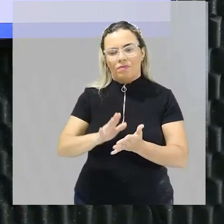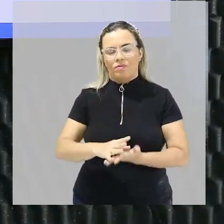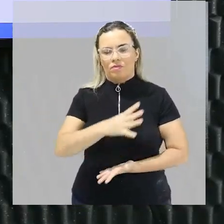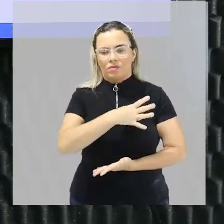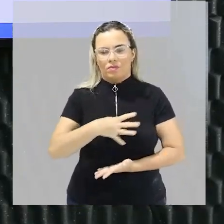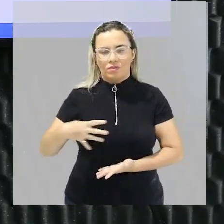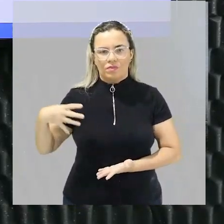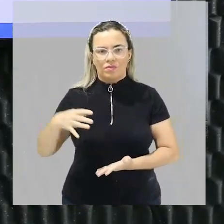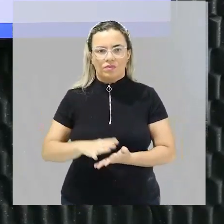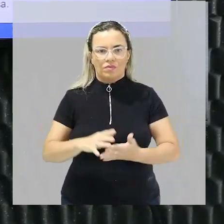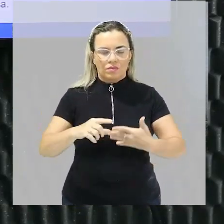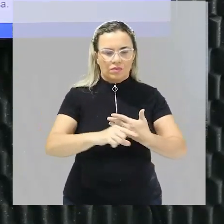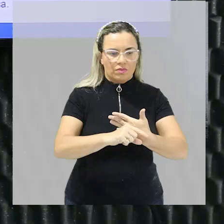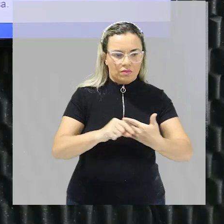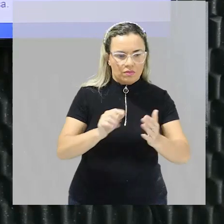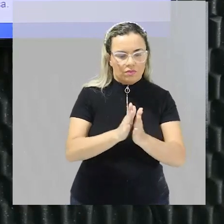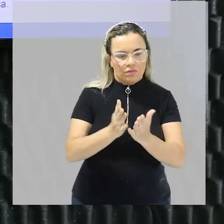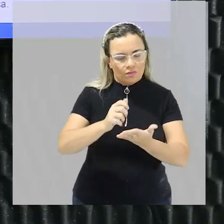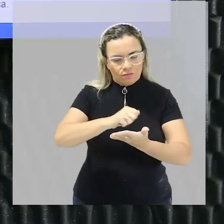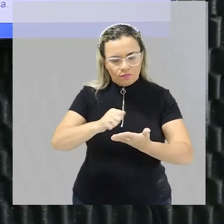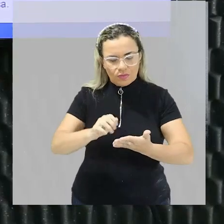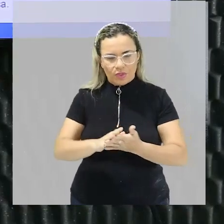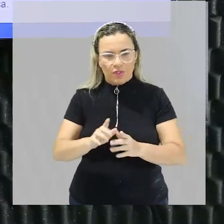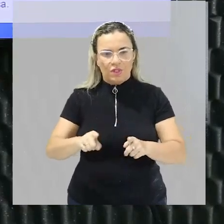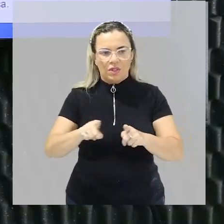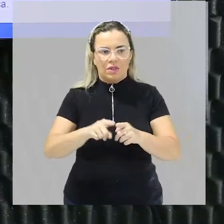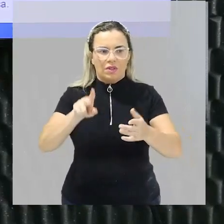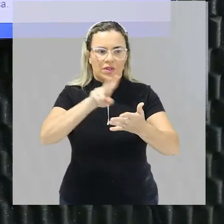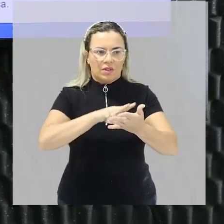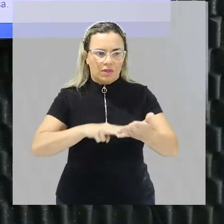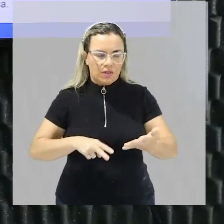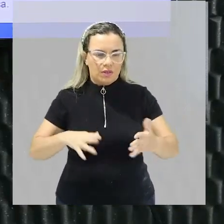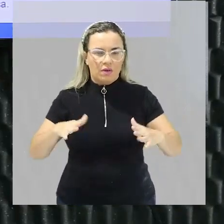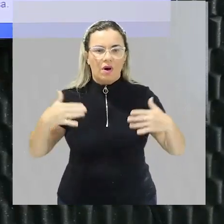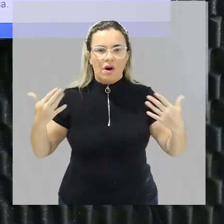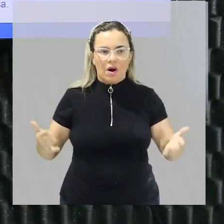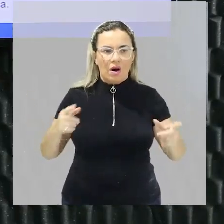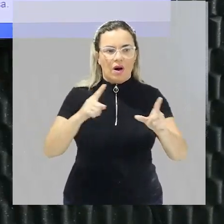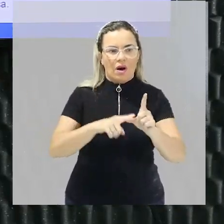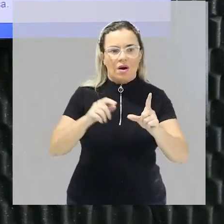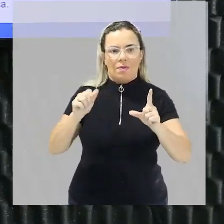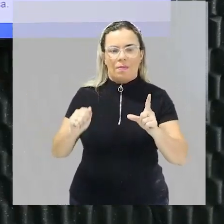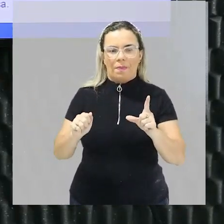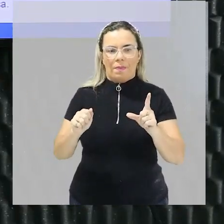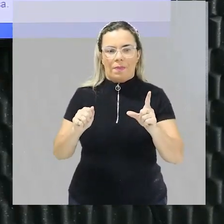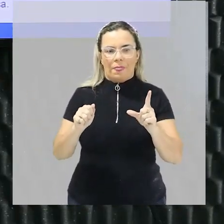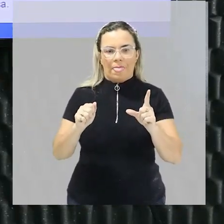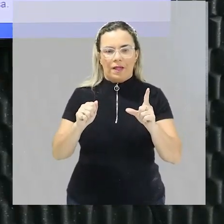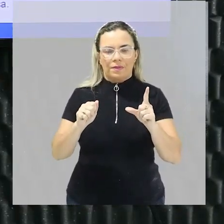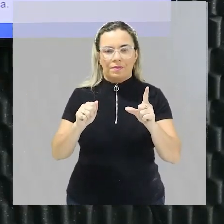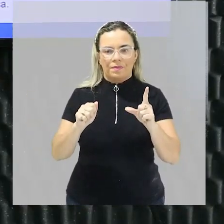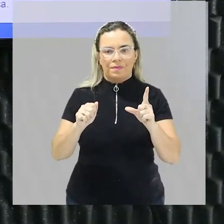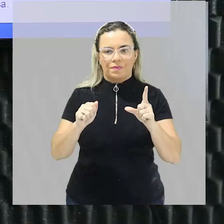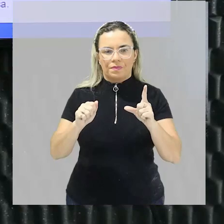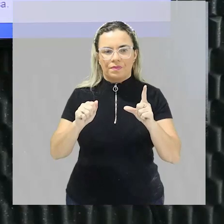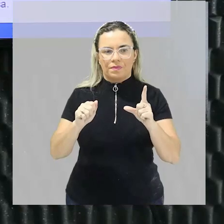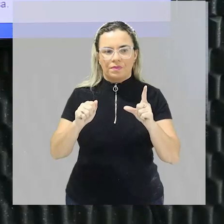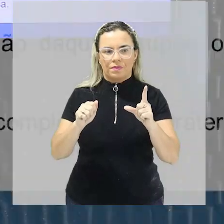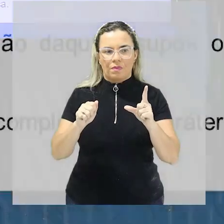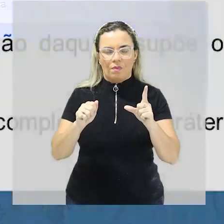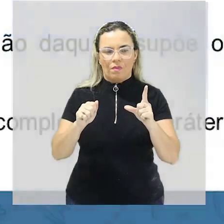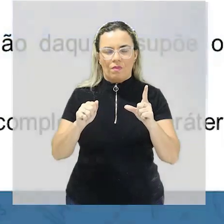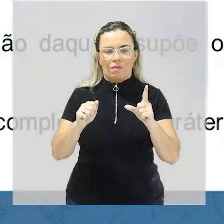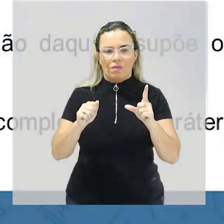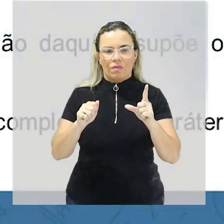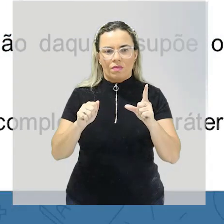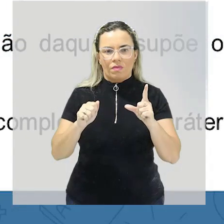obra e espectador. A poesia é uma cópia imperfeita, realizada no mundo sensível sob a inspiração das musas e